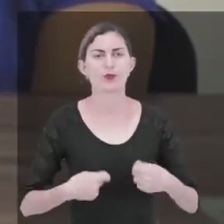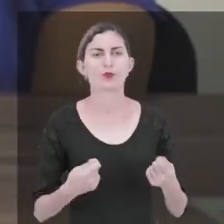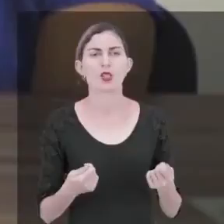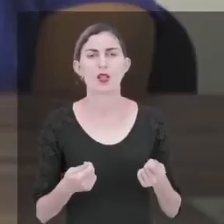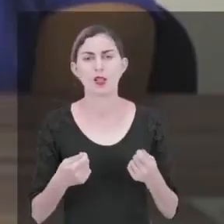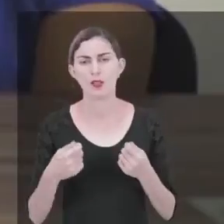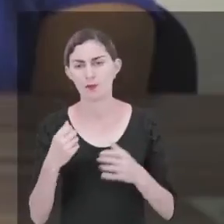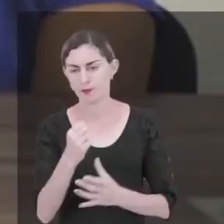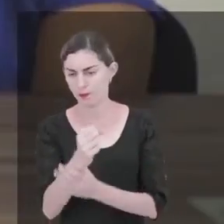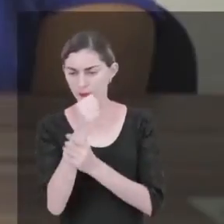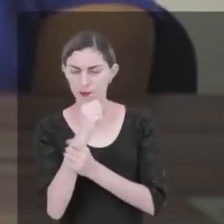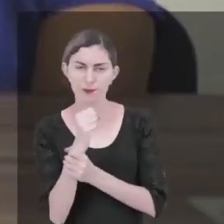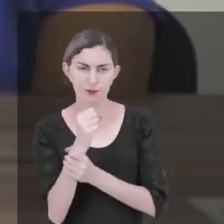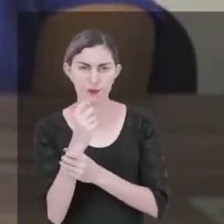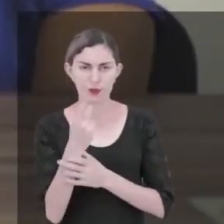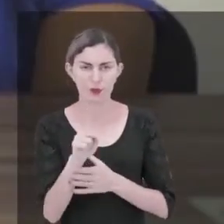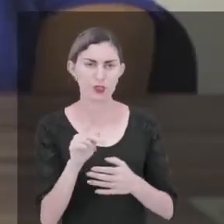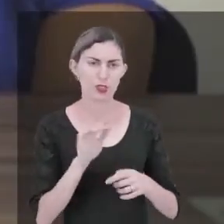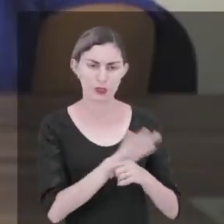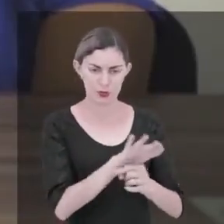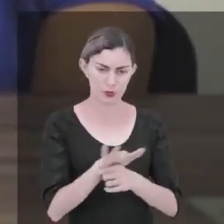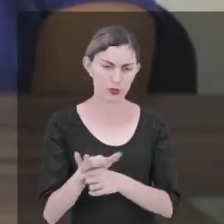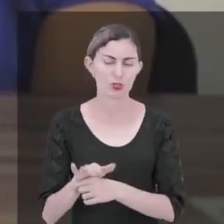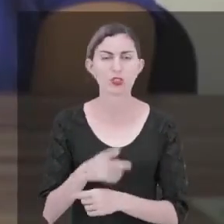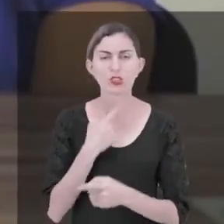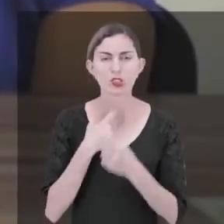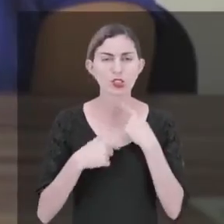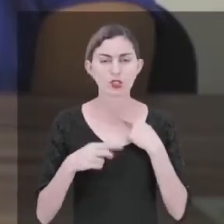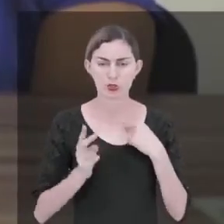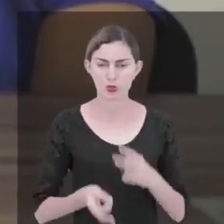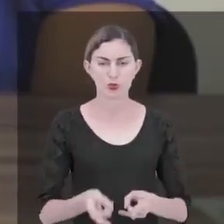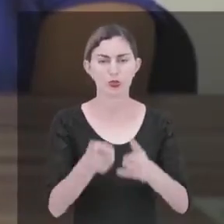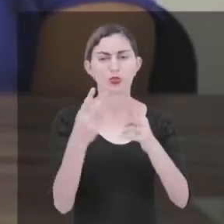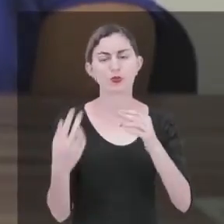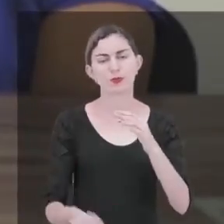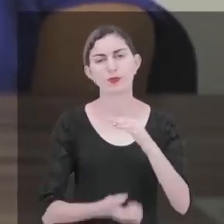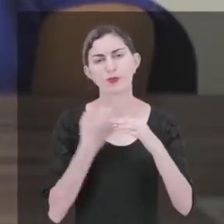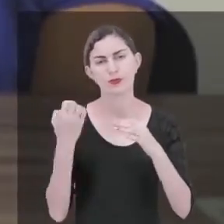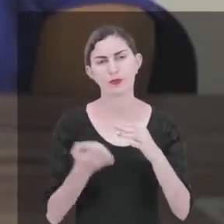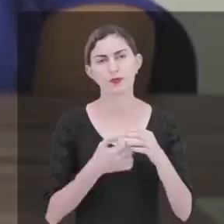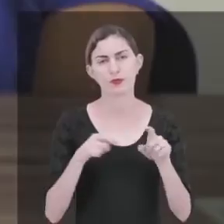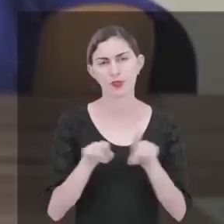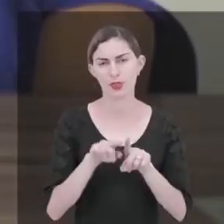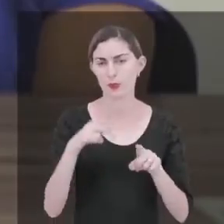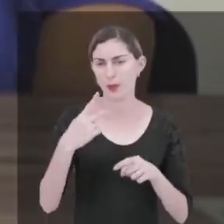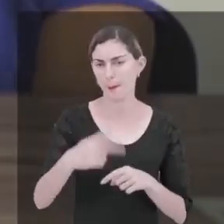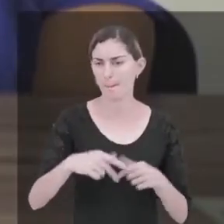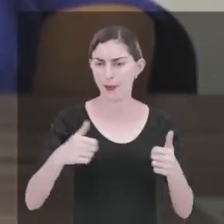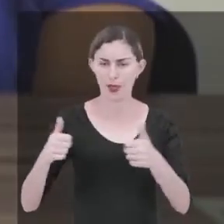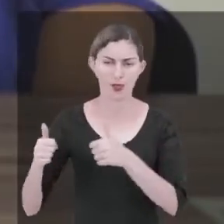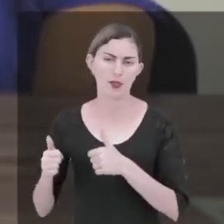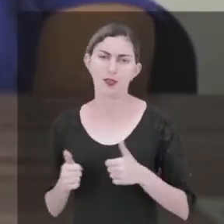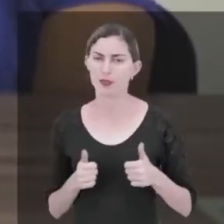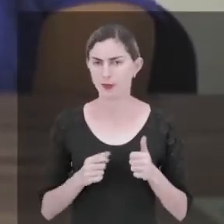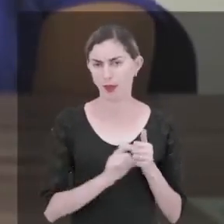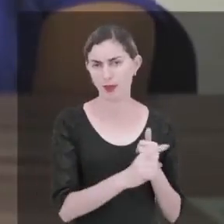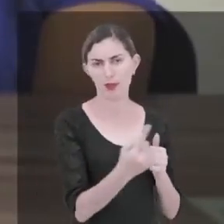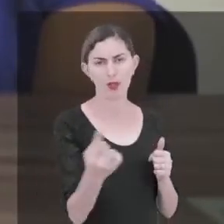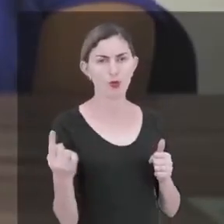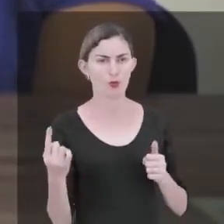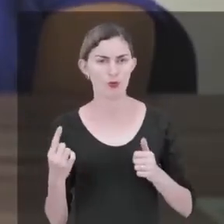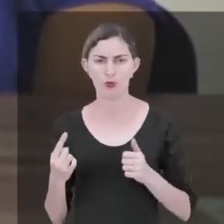realmente assegurar que esse colaborador deseje continuar na empresa, assim como para o bem-estar de cada